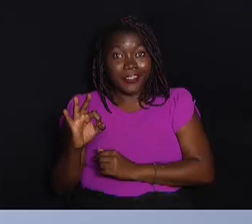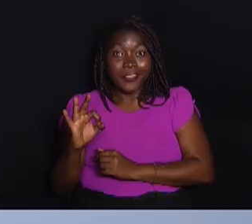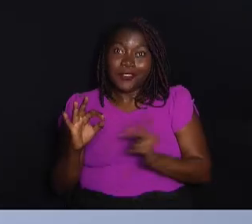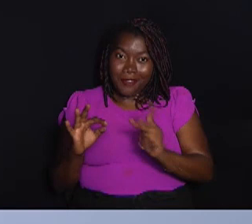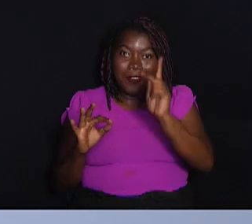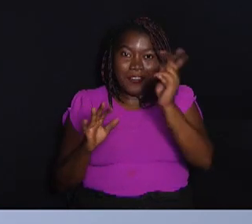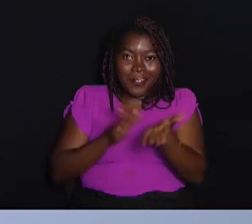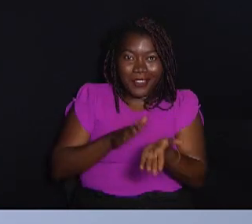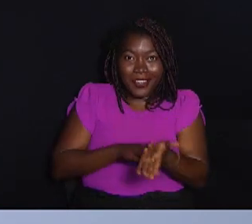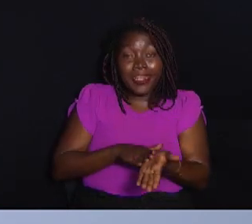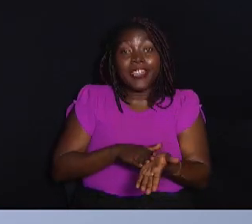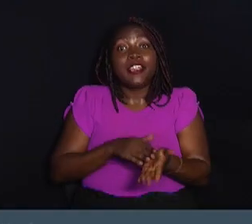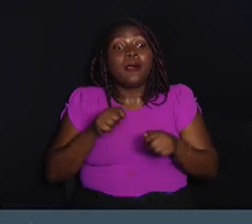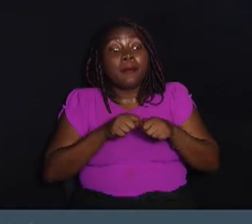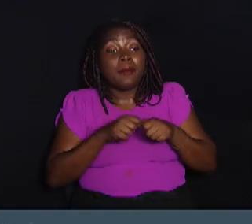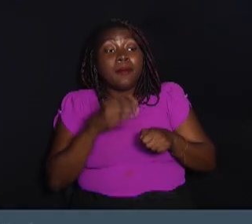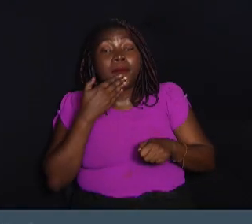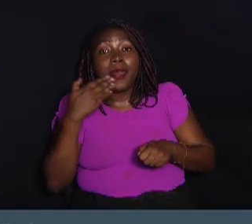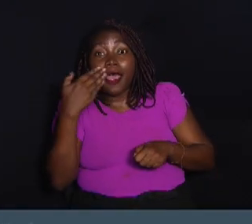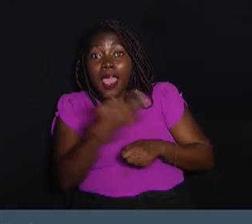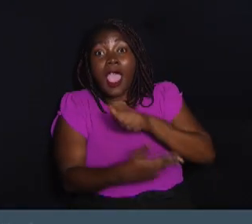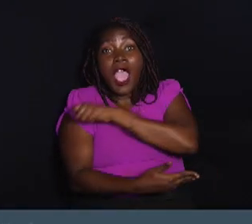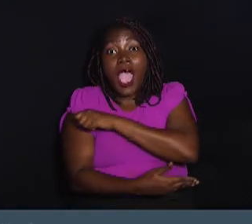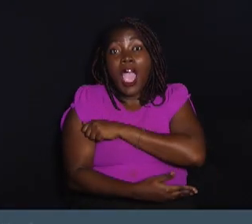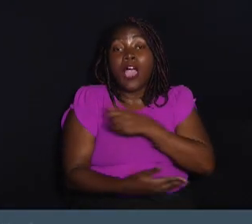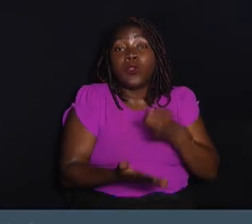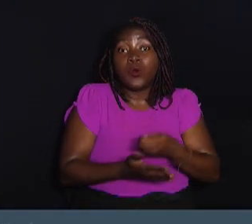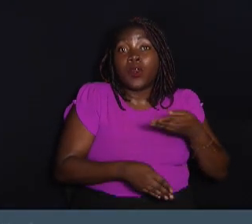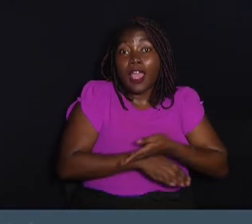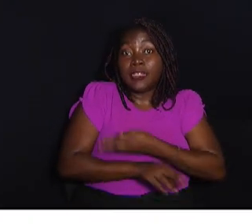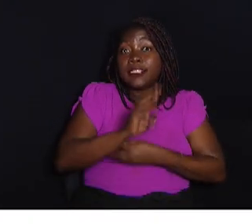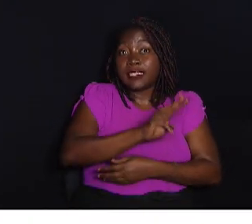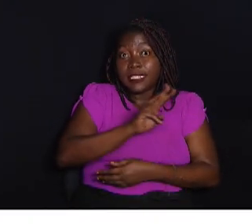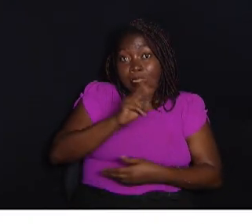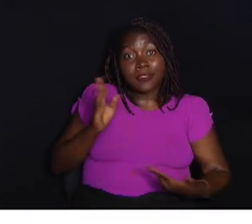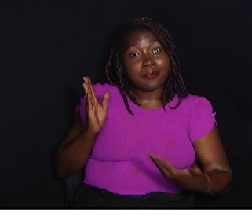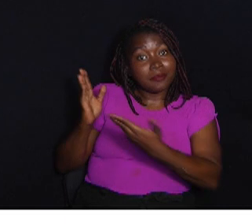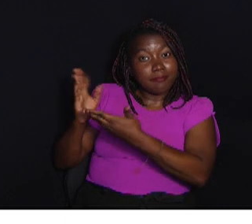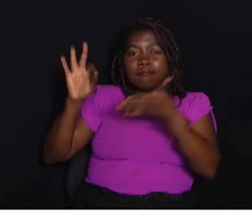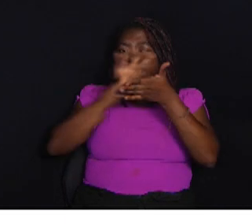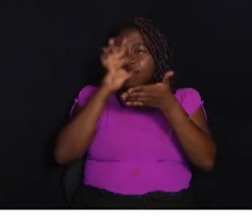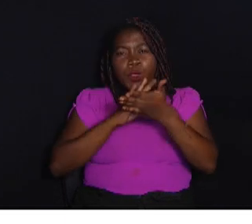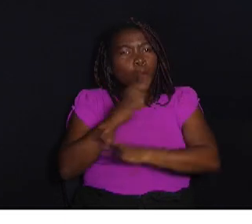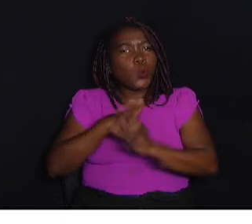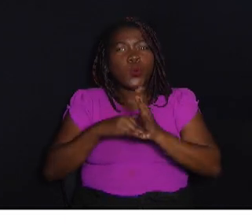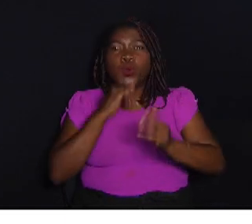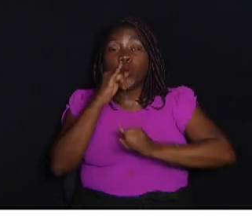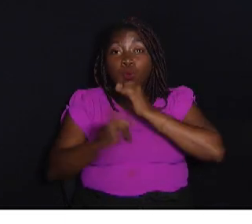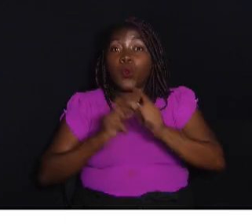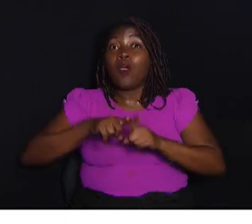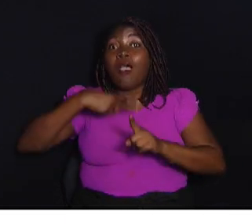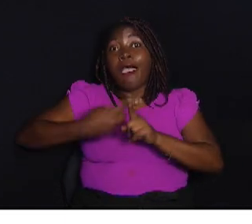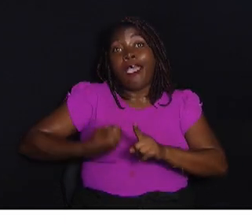tarifa para fazer a solicitação o aluno deve acessar o site da Transurc preencher todos os dados além do número do